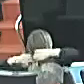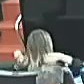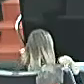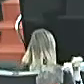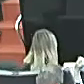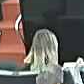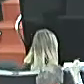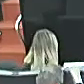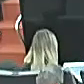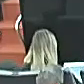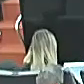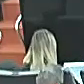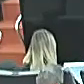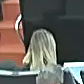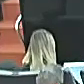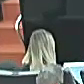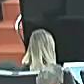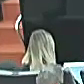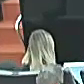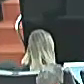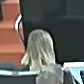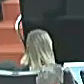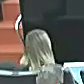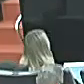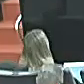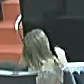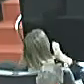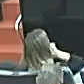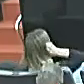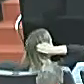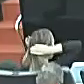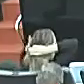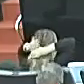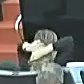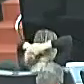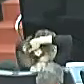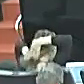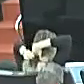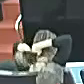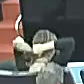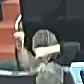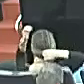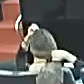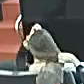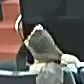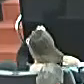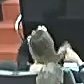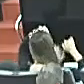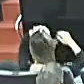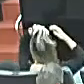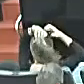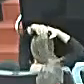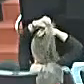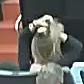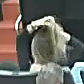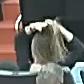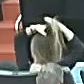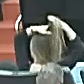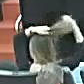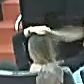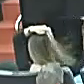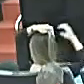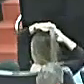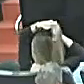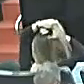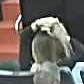para ontem e que a assembléia possa nos ajudar a tornar realidade que estamos sofrendo públicos que estou questões mazer